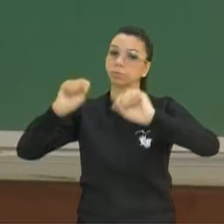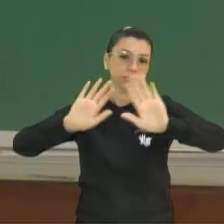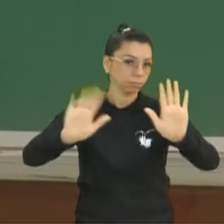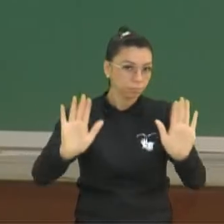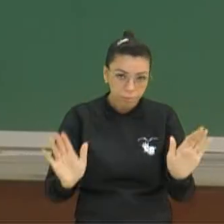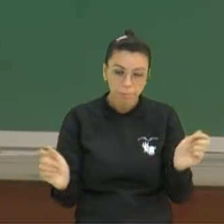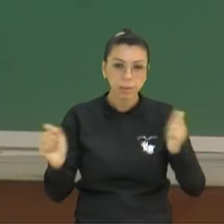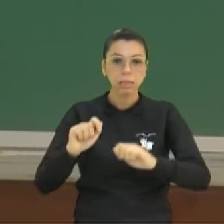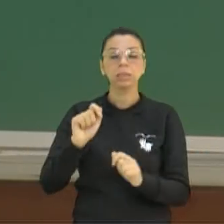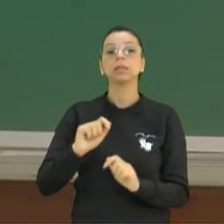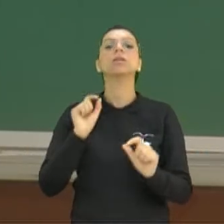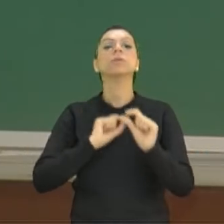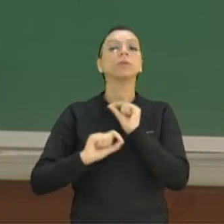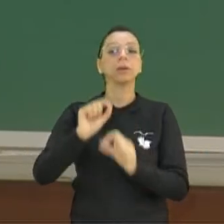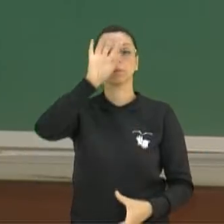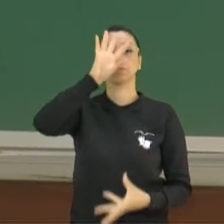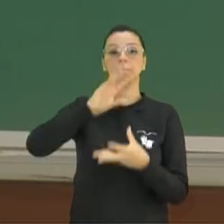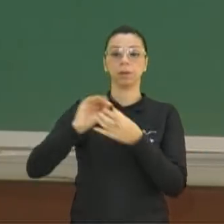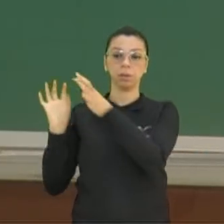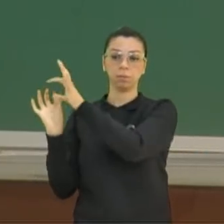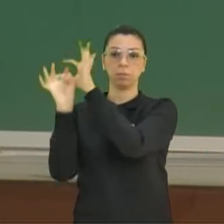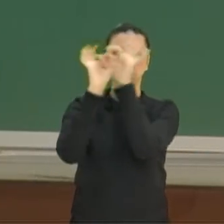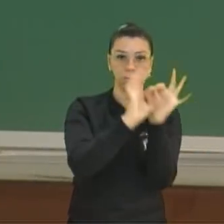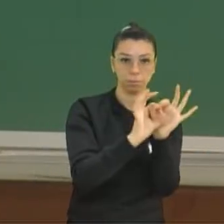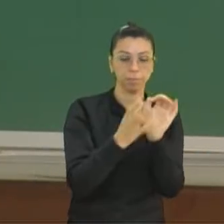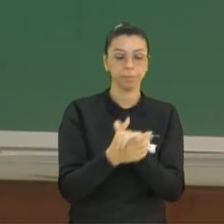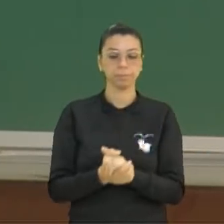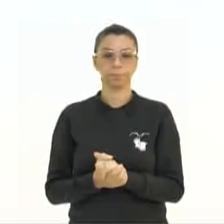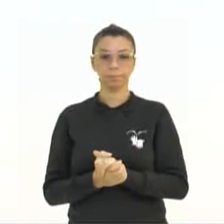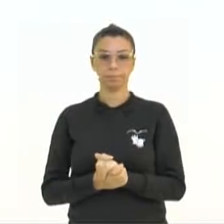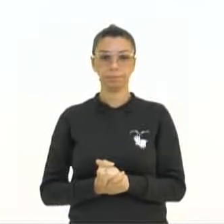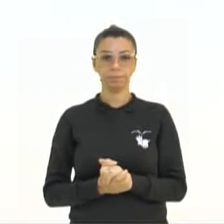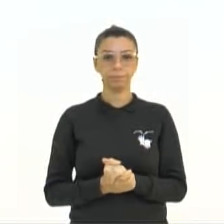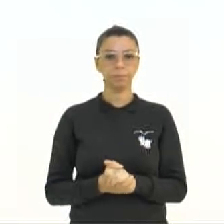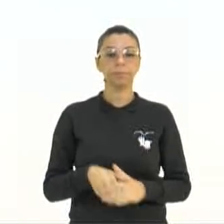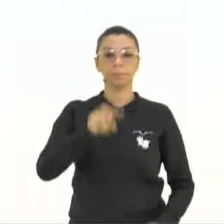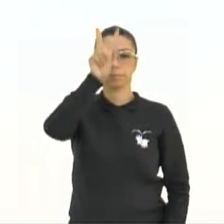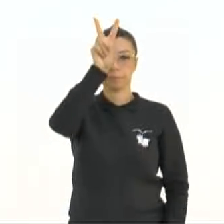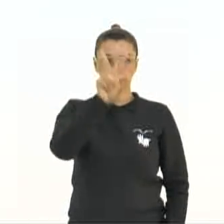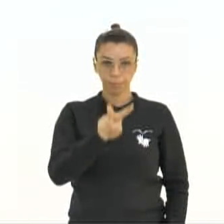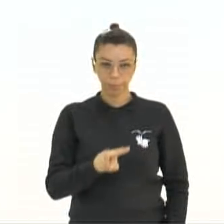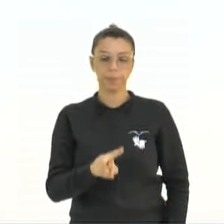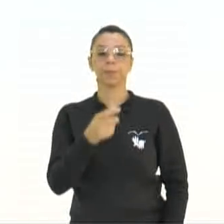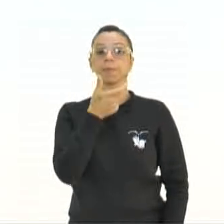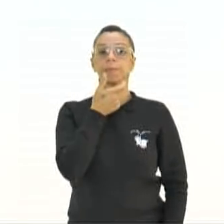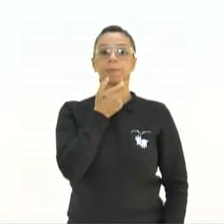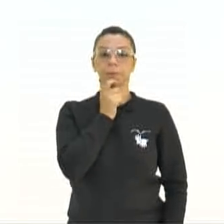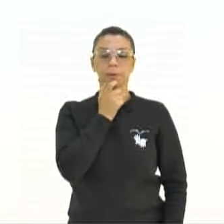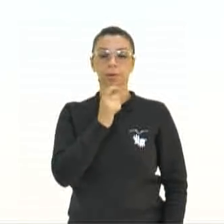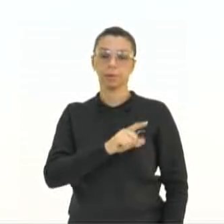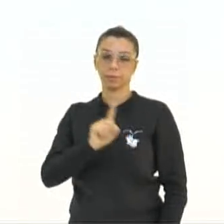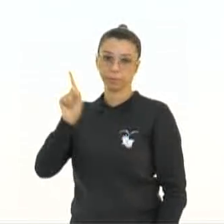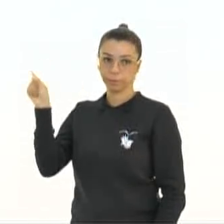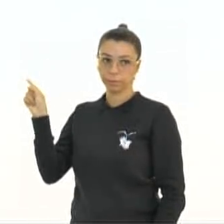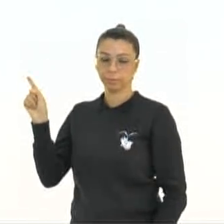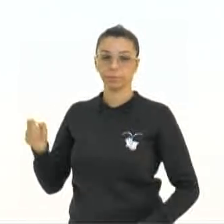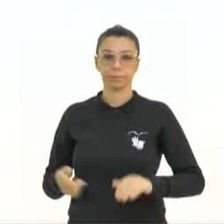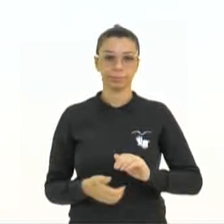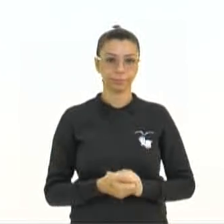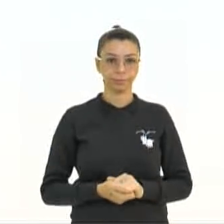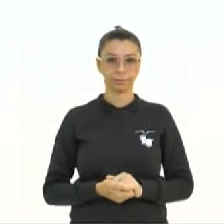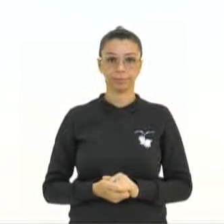o contexto, ok? Então, let's go. My name is James. Moleza essa parte aqui, né? Nenhum